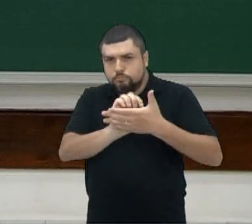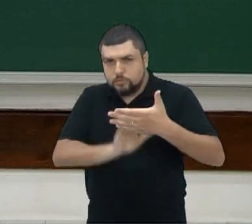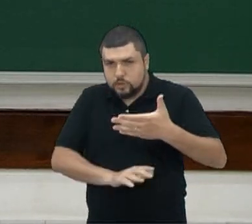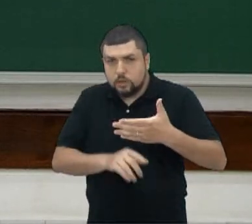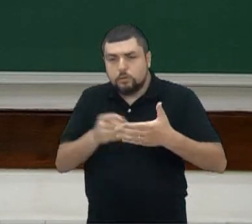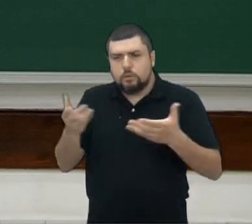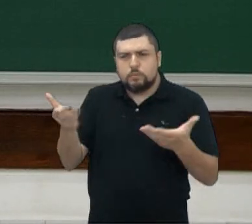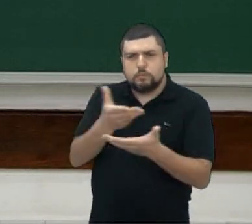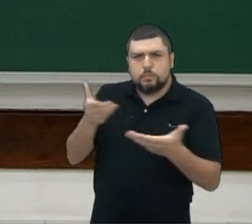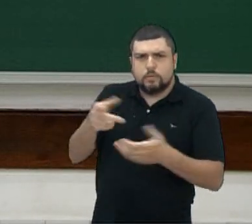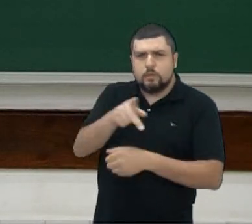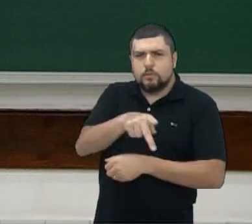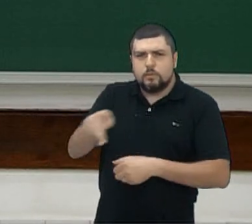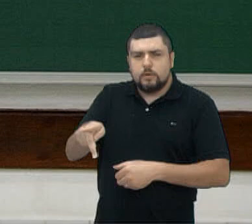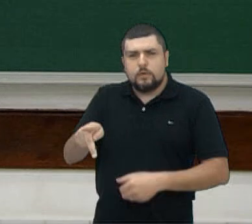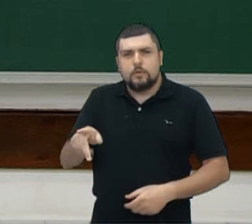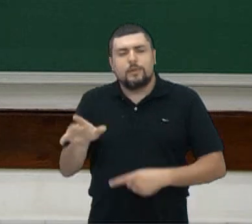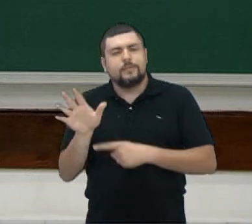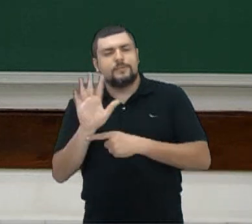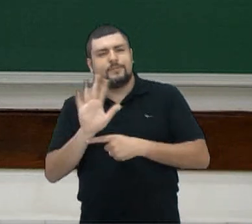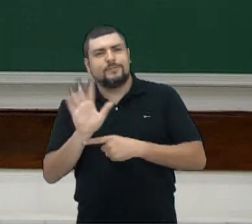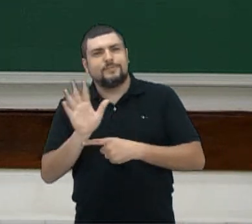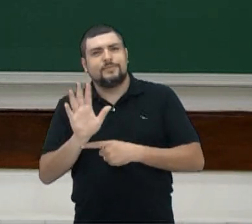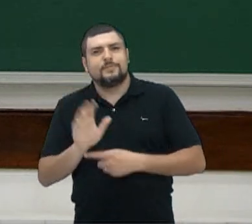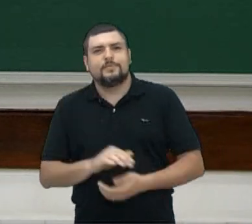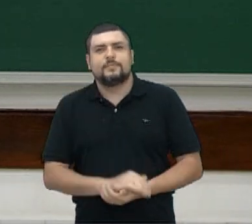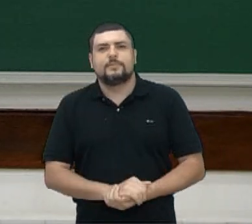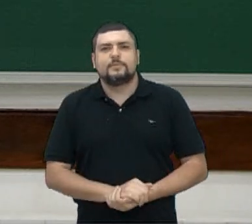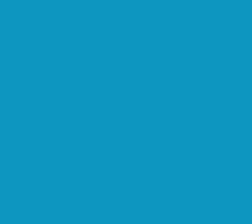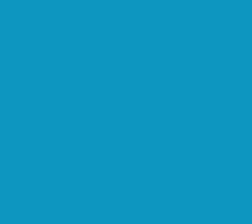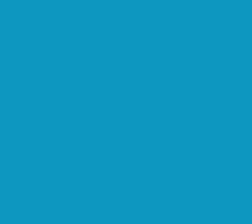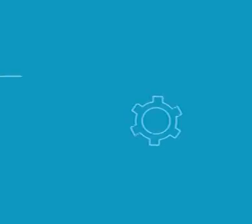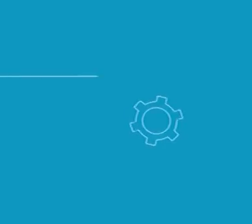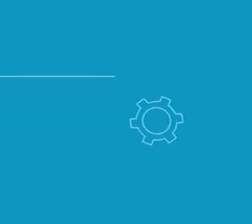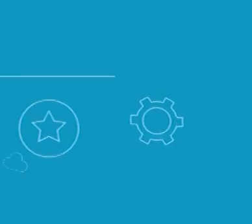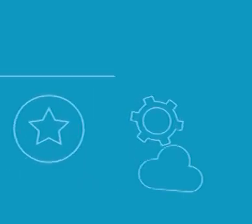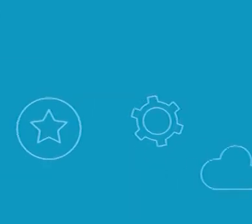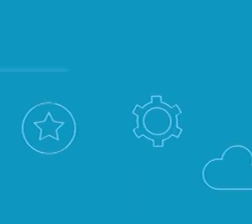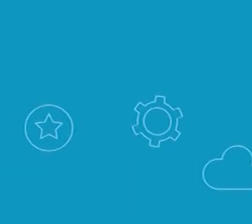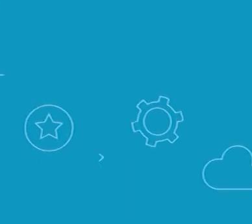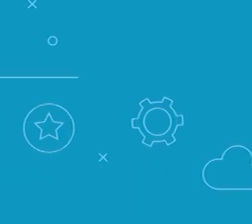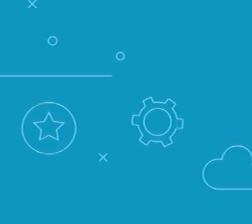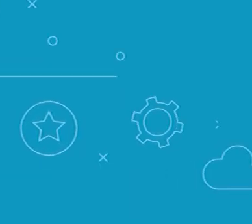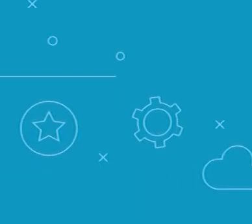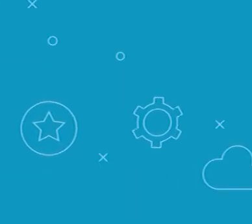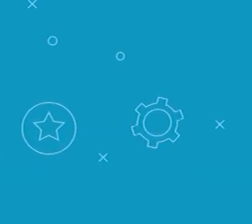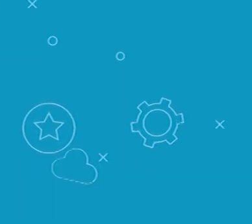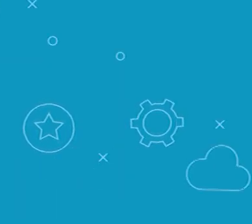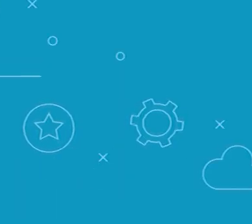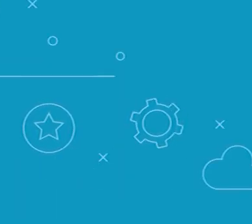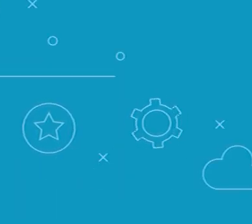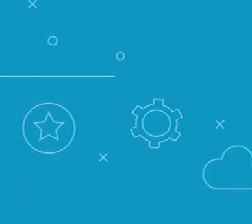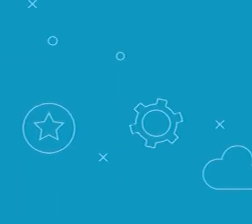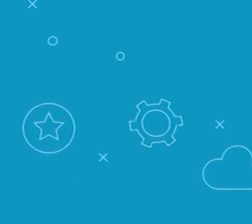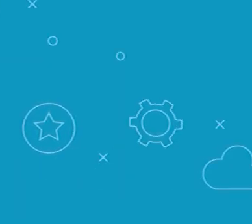com seus professores. See you next class. Bye, bye.